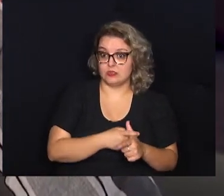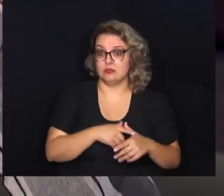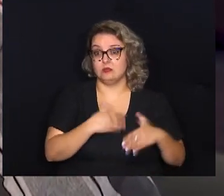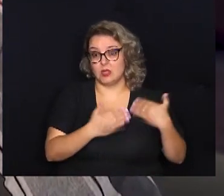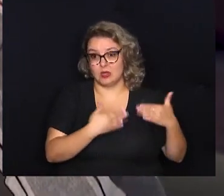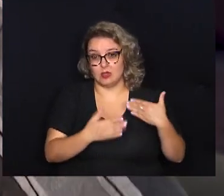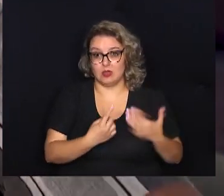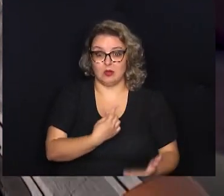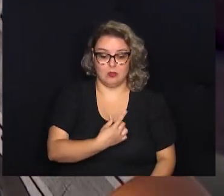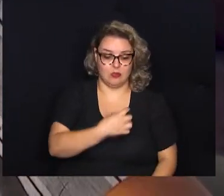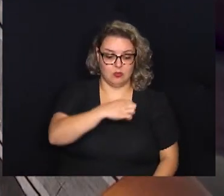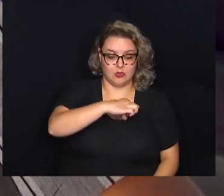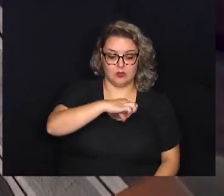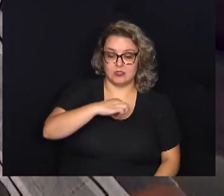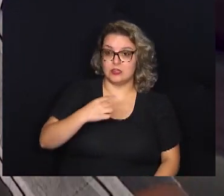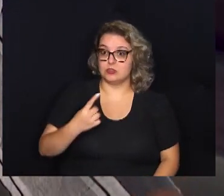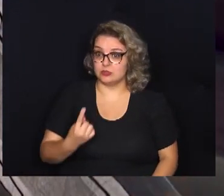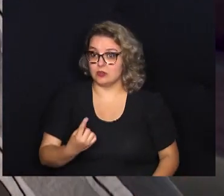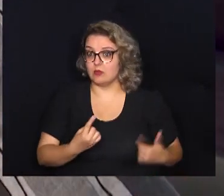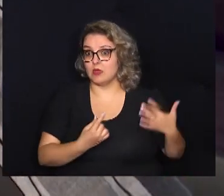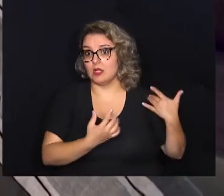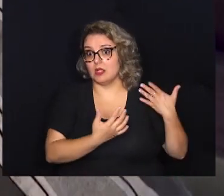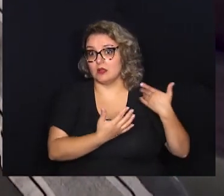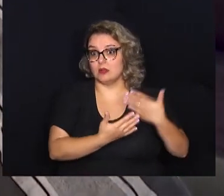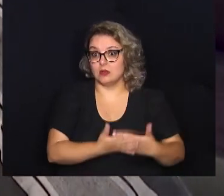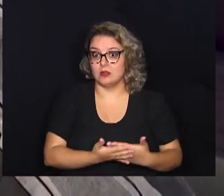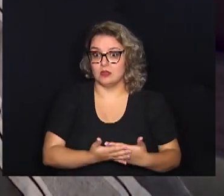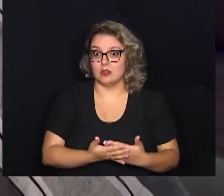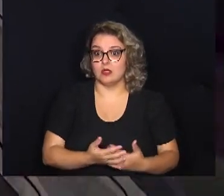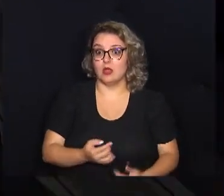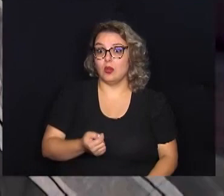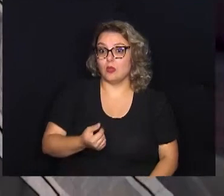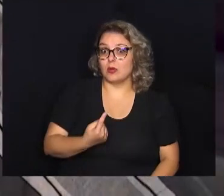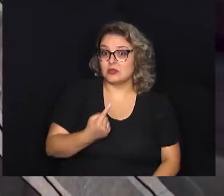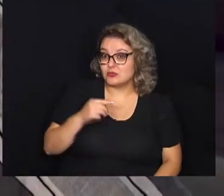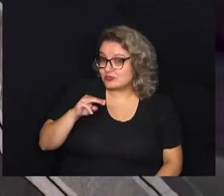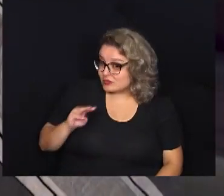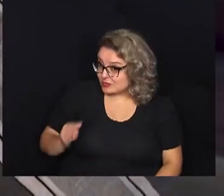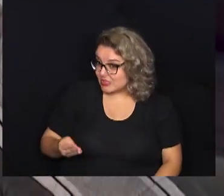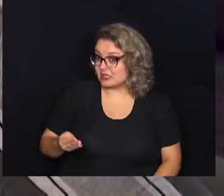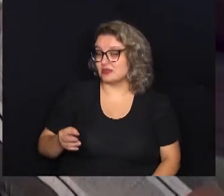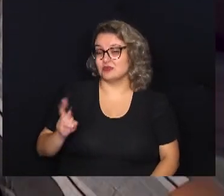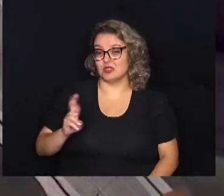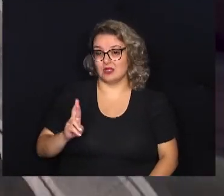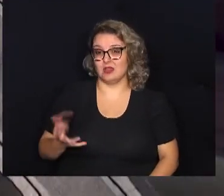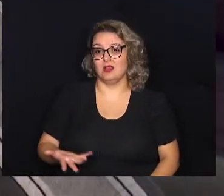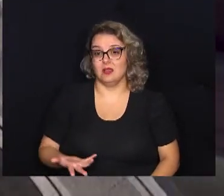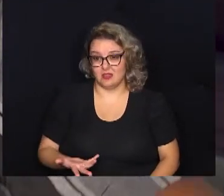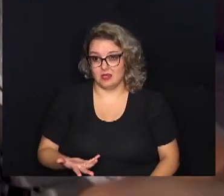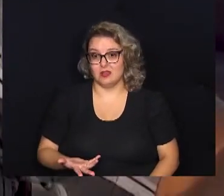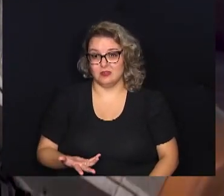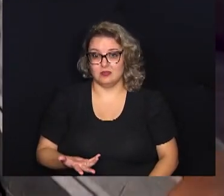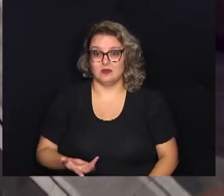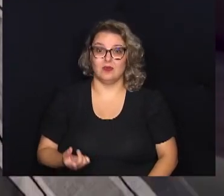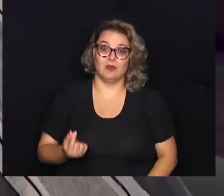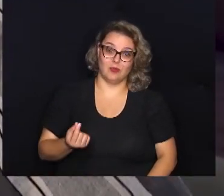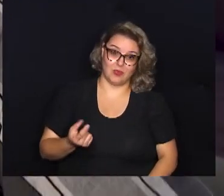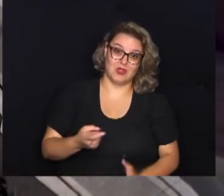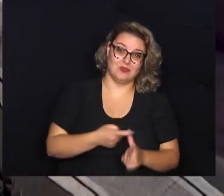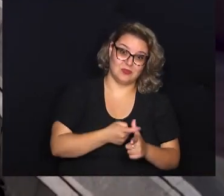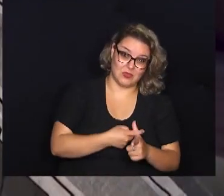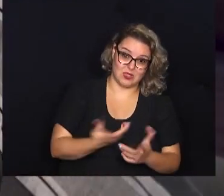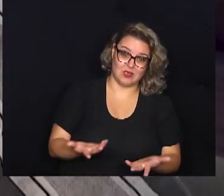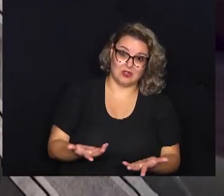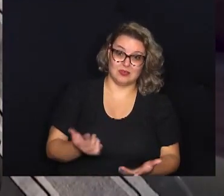desde 1991, e que está batendo no teto de R$1 milhão hoje. Como sendo uma dívida no valor desse aí, se nem